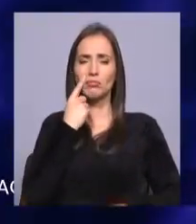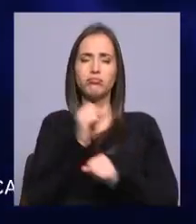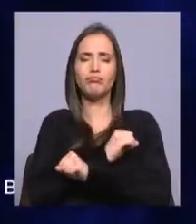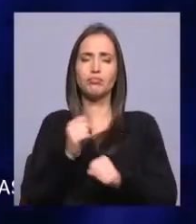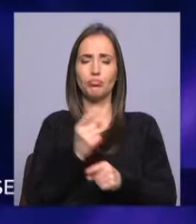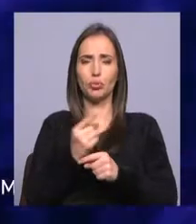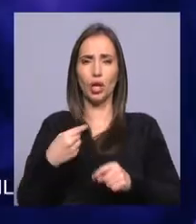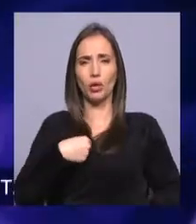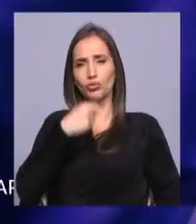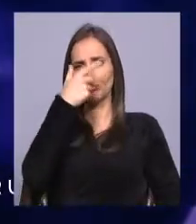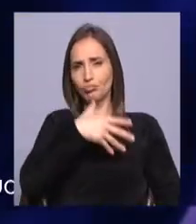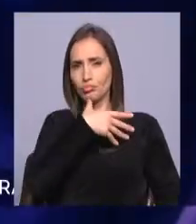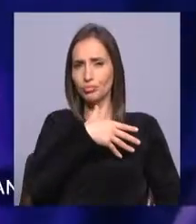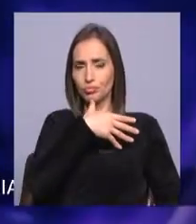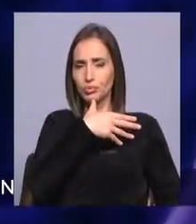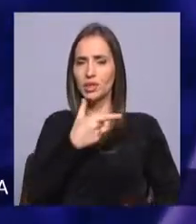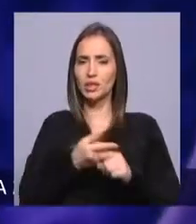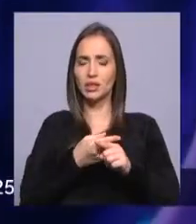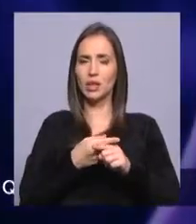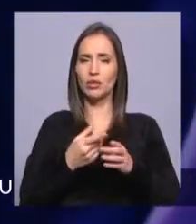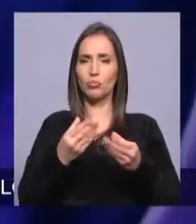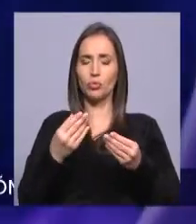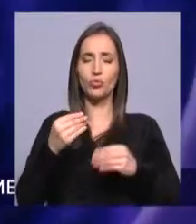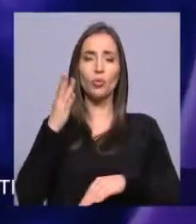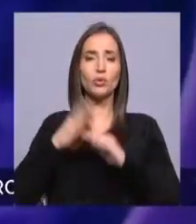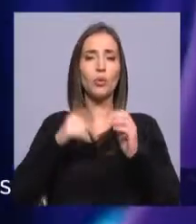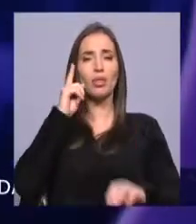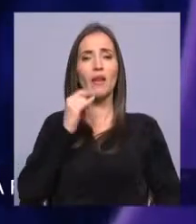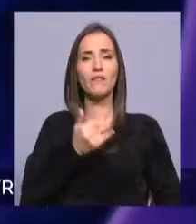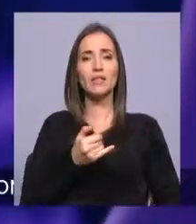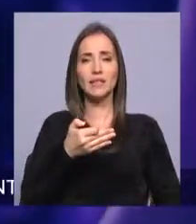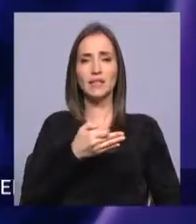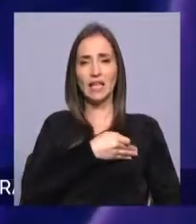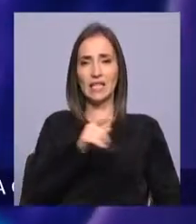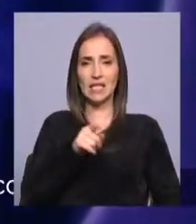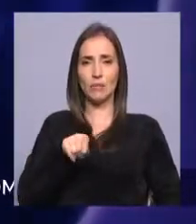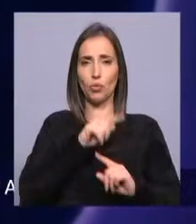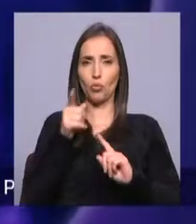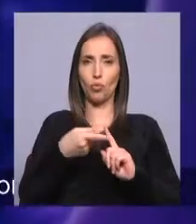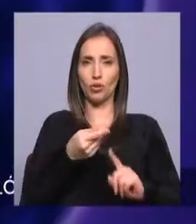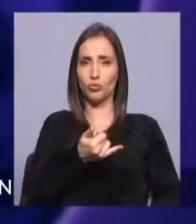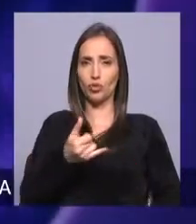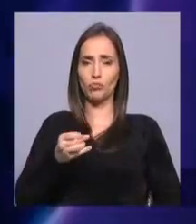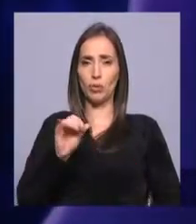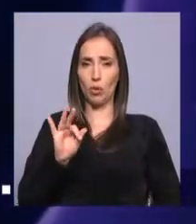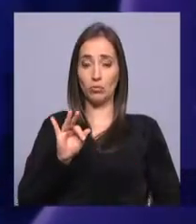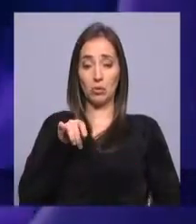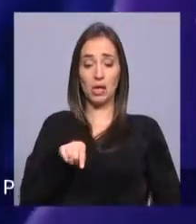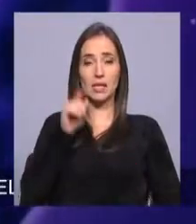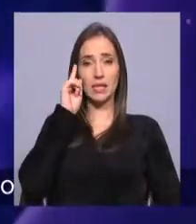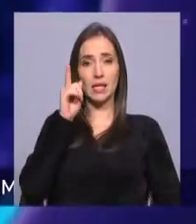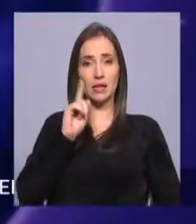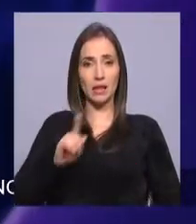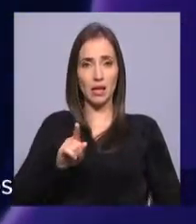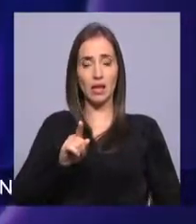uma história interessantíssima que ocorreu a 27 de dezembro de 2004. Nesse dia, um conjunto de